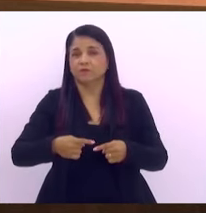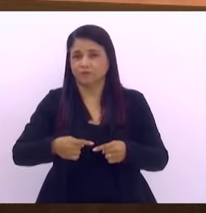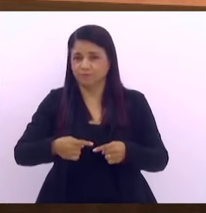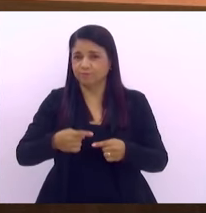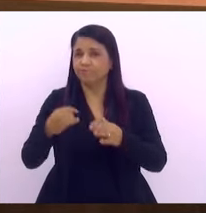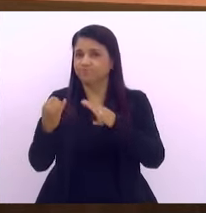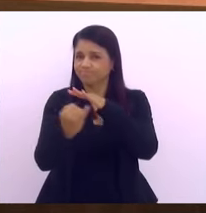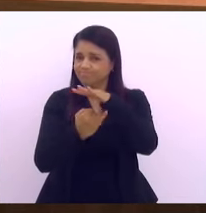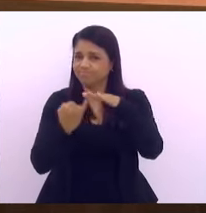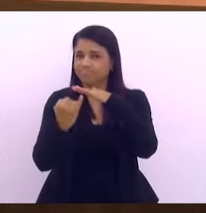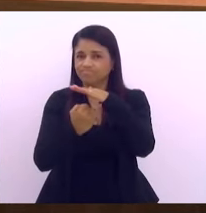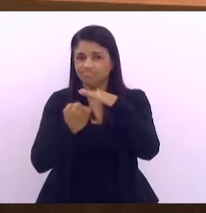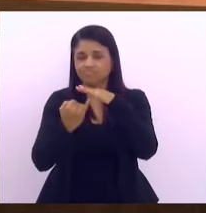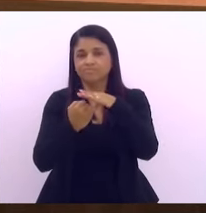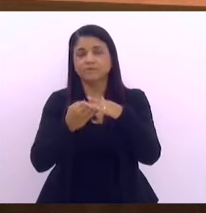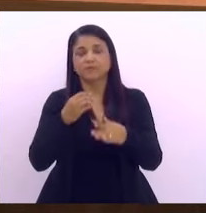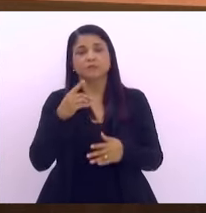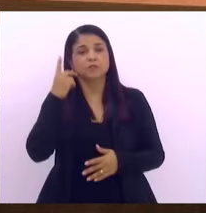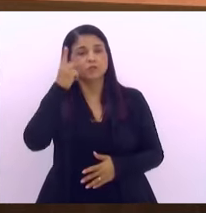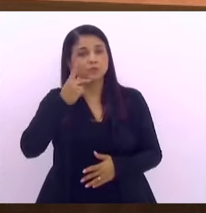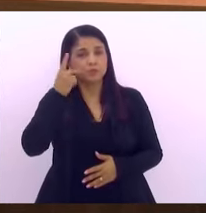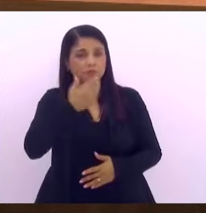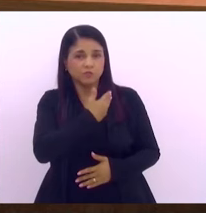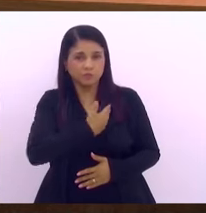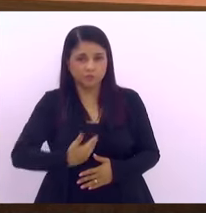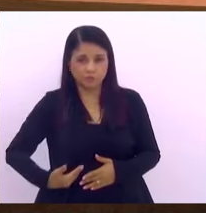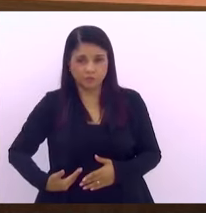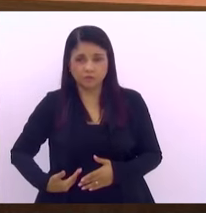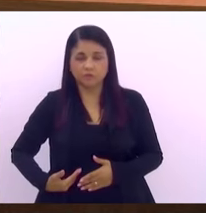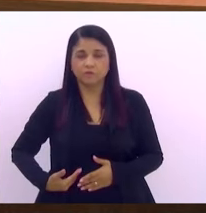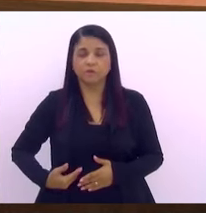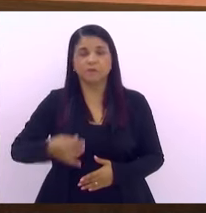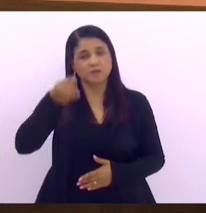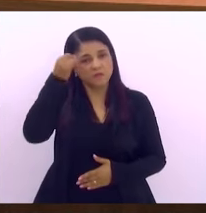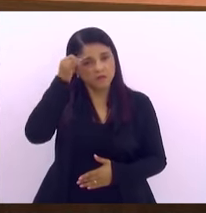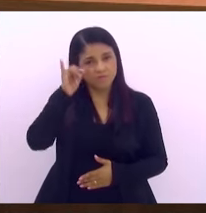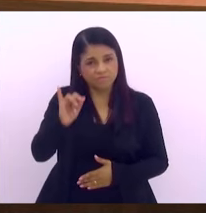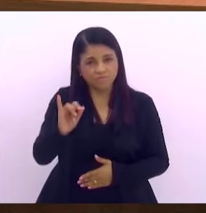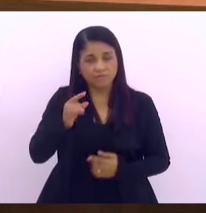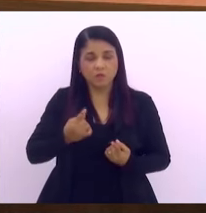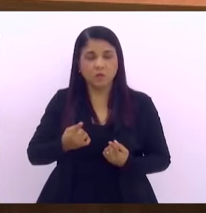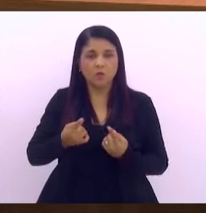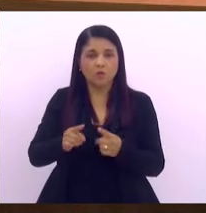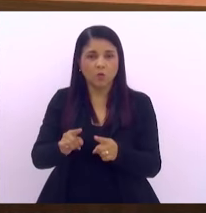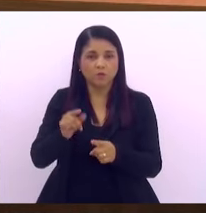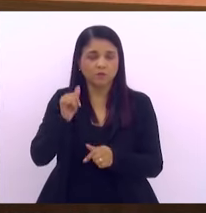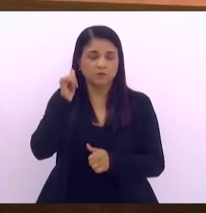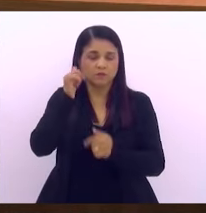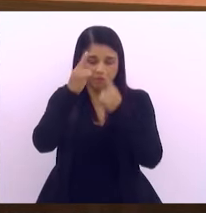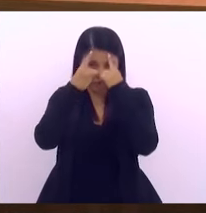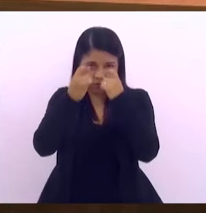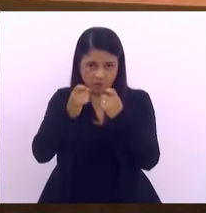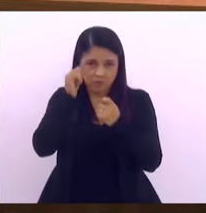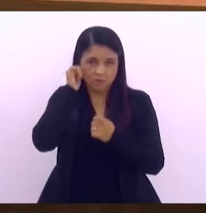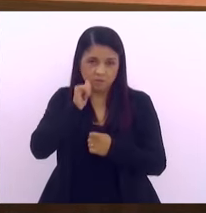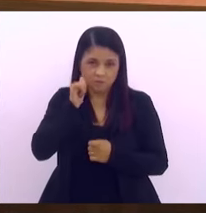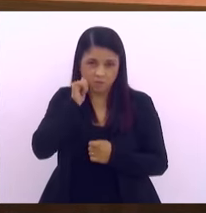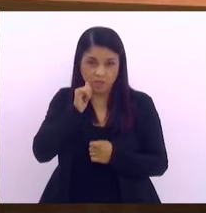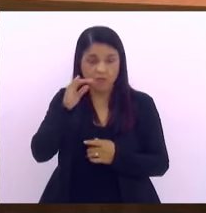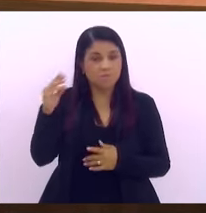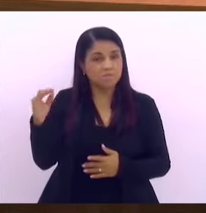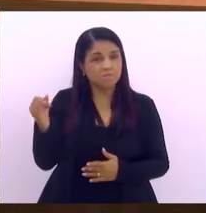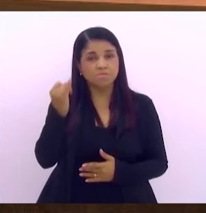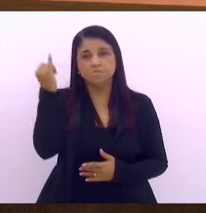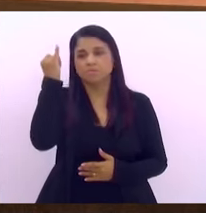as instituições e para as políticas públicas de prevenção e combate à violência contra a mulher. É fundamental que a